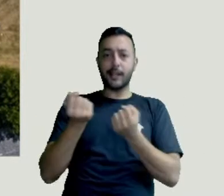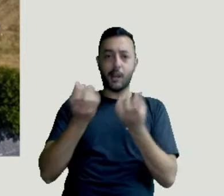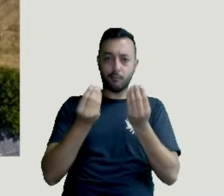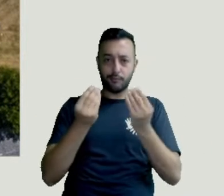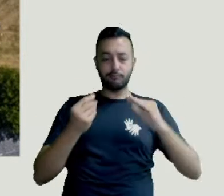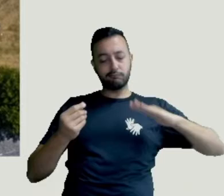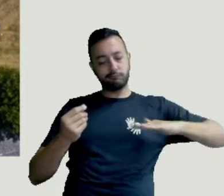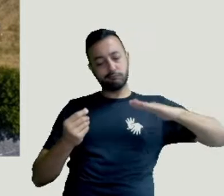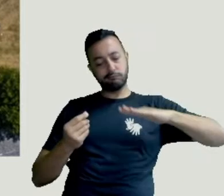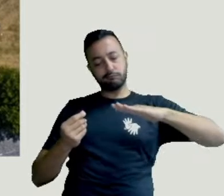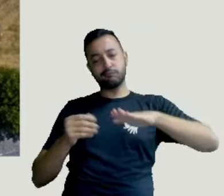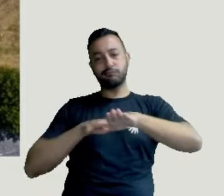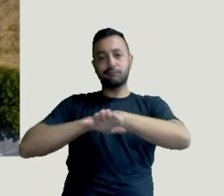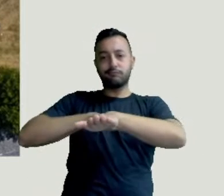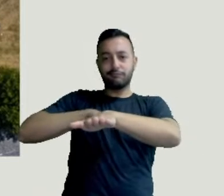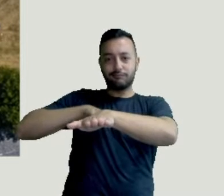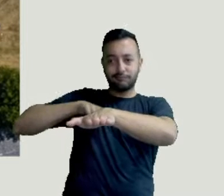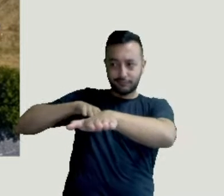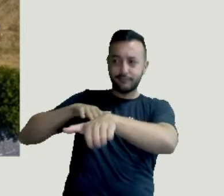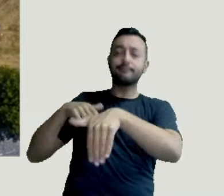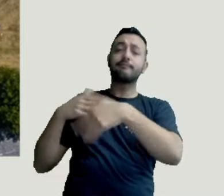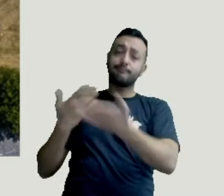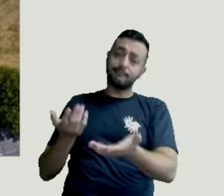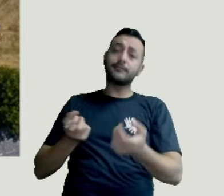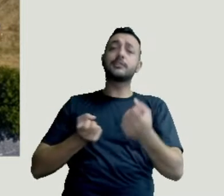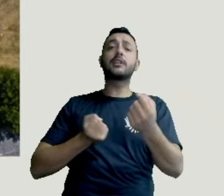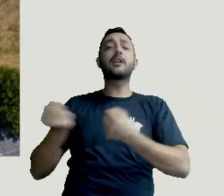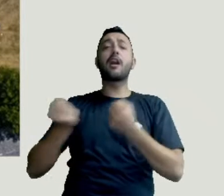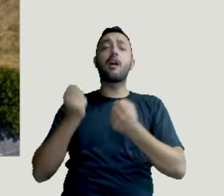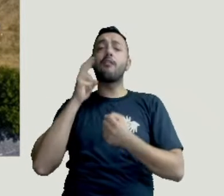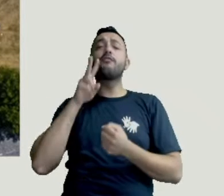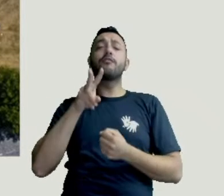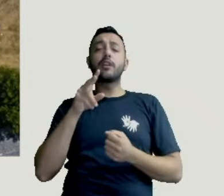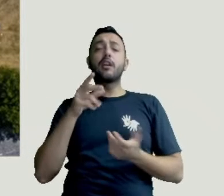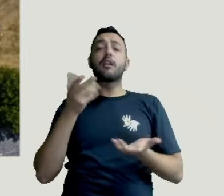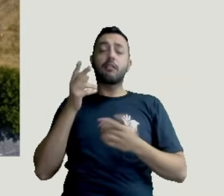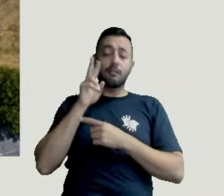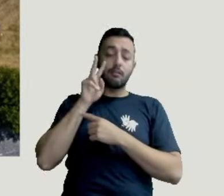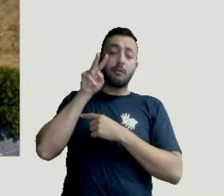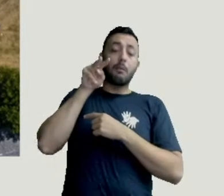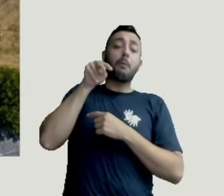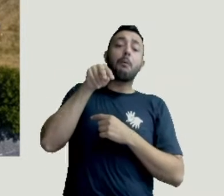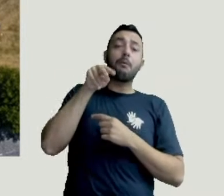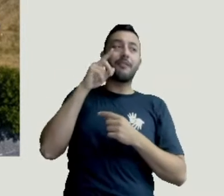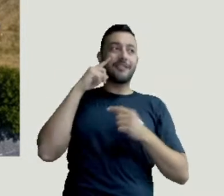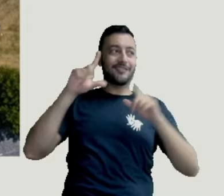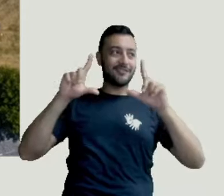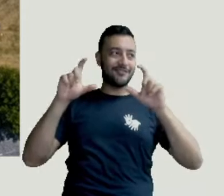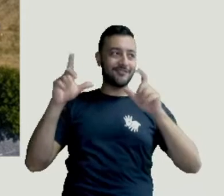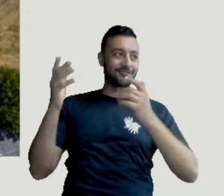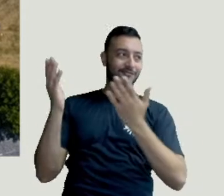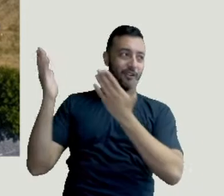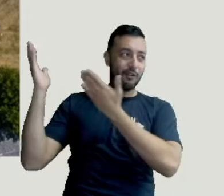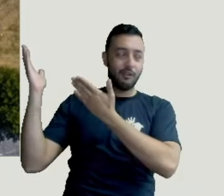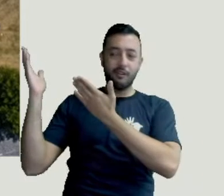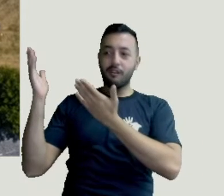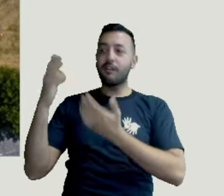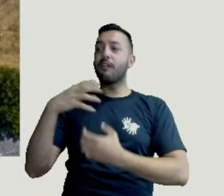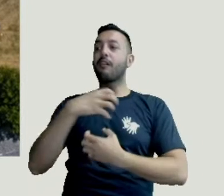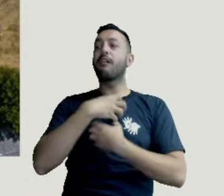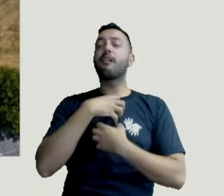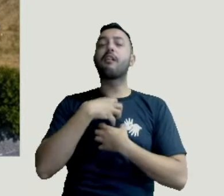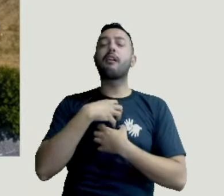carros. Se a gente for analisar esses carros para a gente, nessa ótica que vocês estão vendo agora, essa imagem aí a gente chama